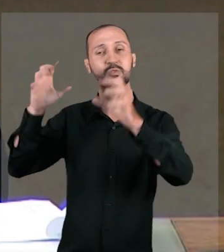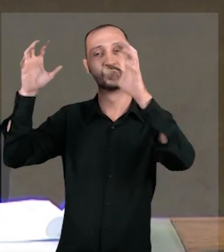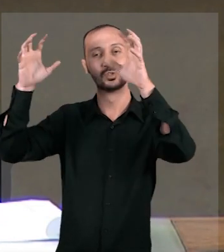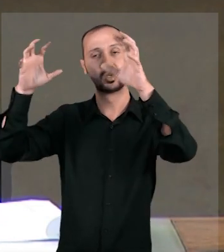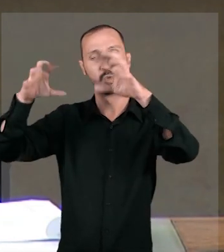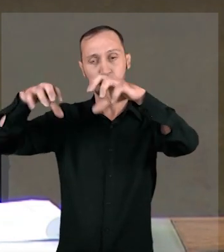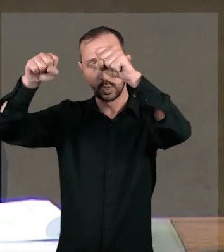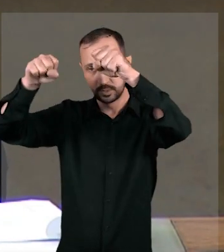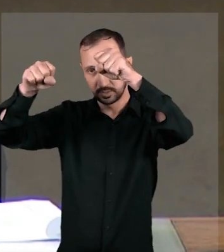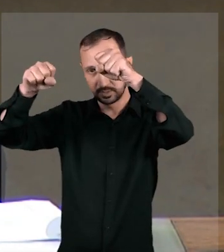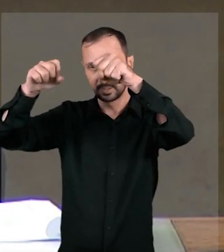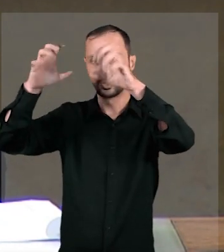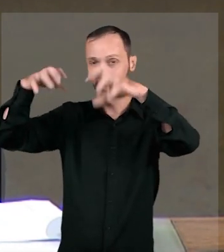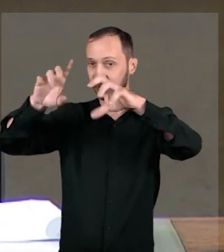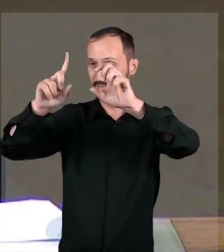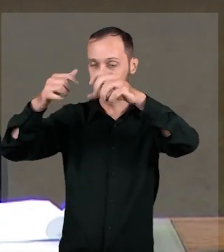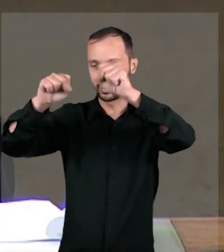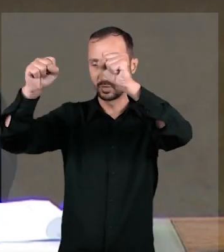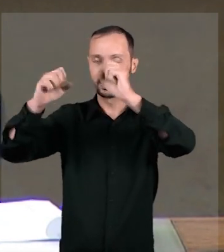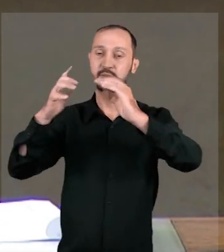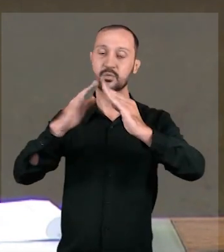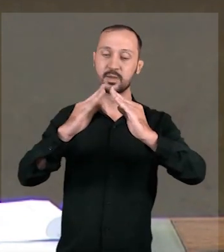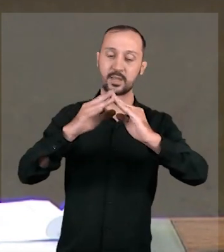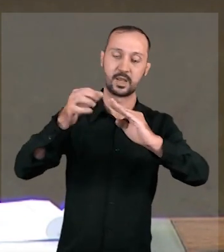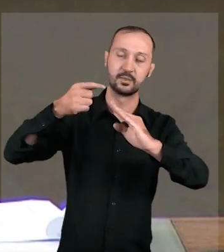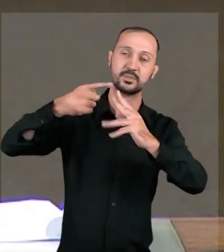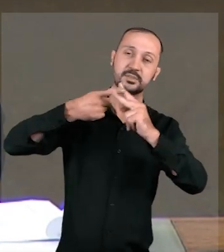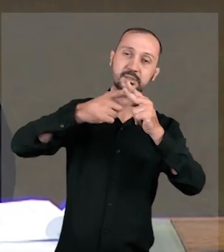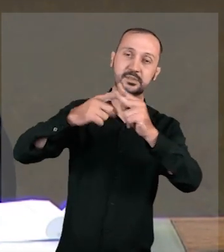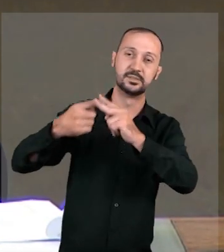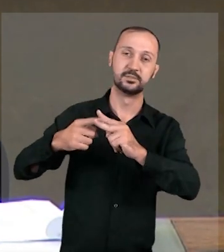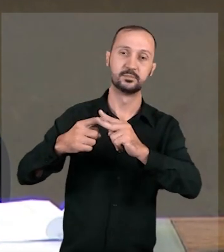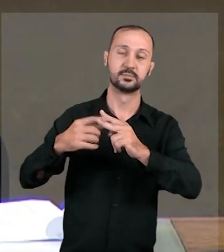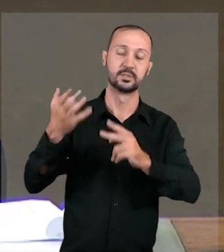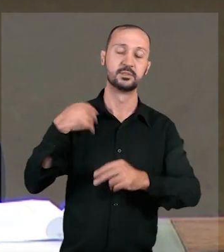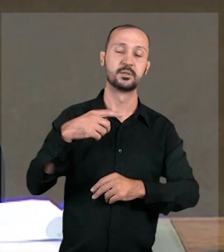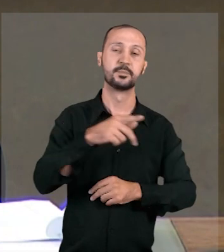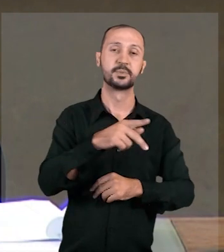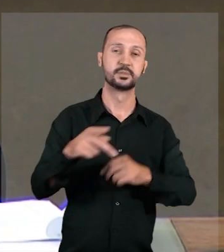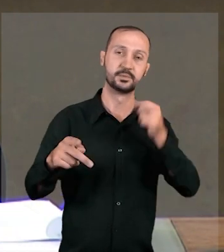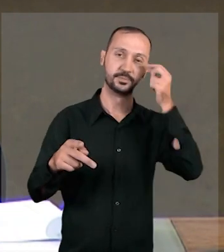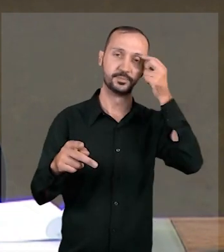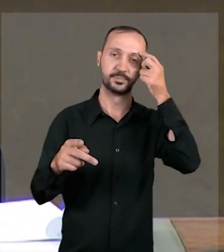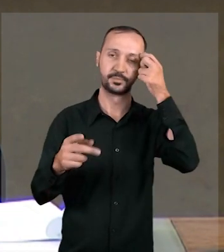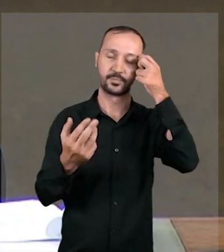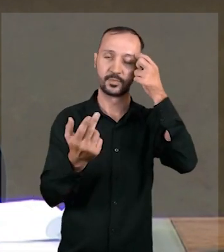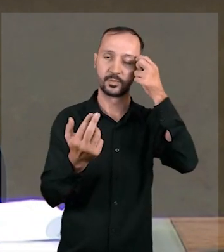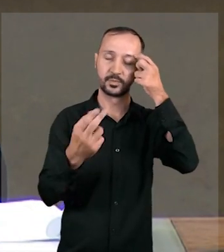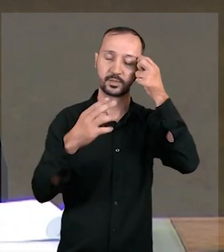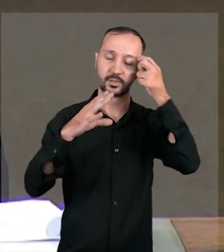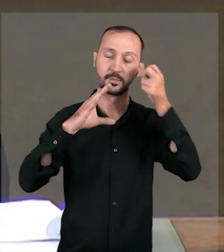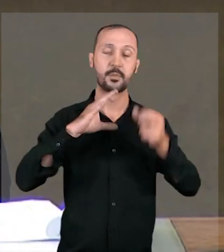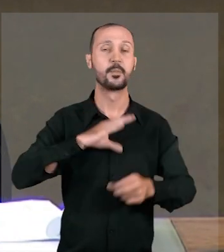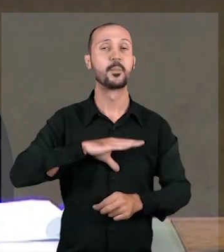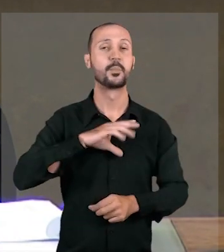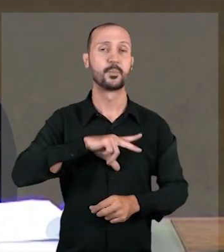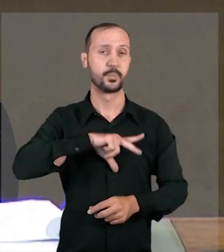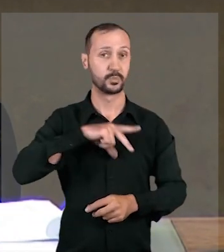telhado. A proposta era de um modelo semipresidencialista, semelhante com o que existe em